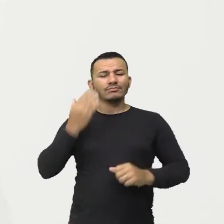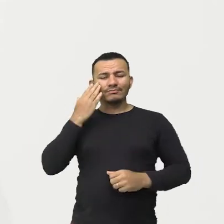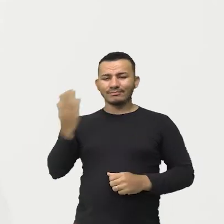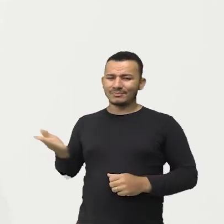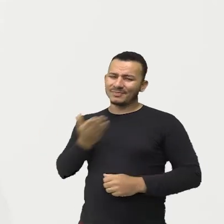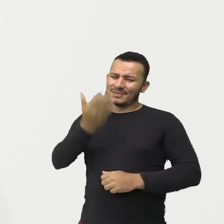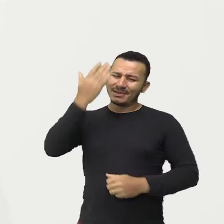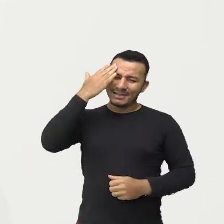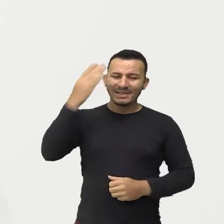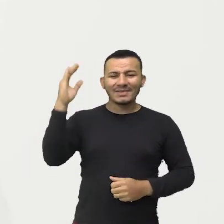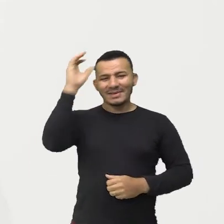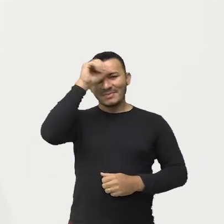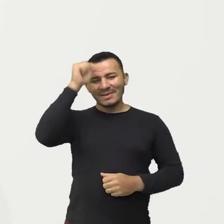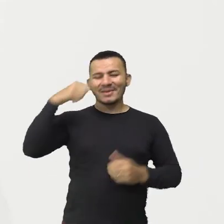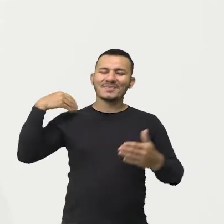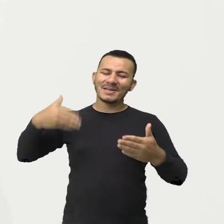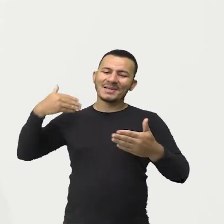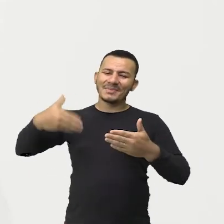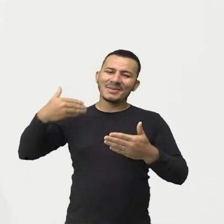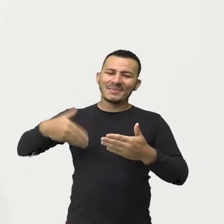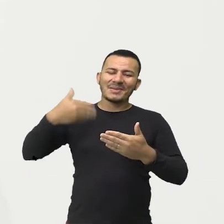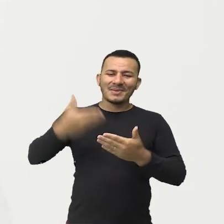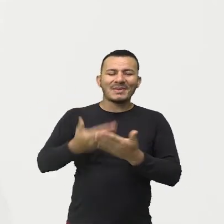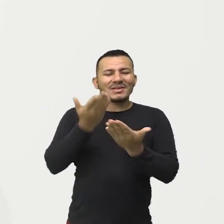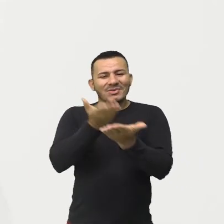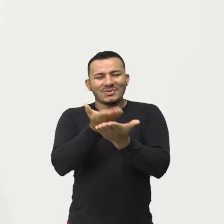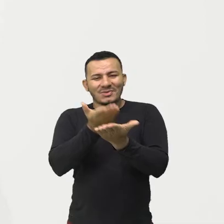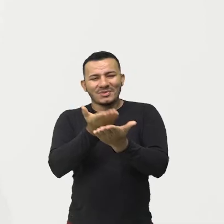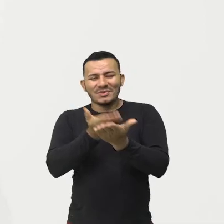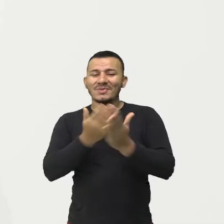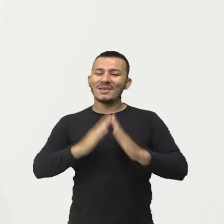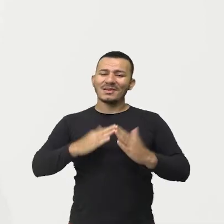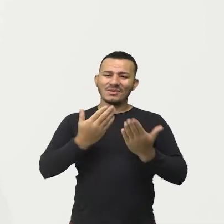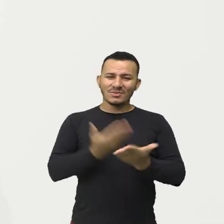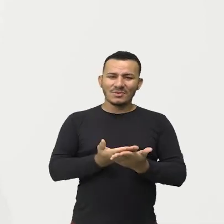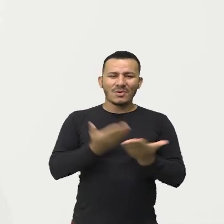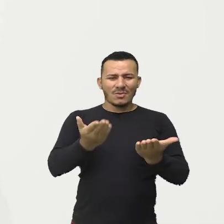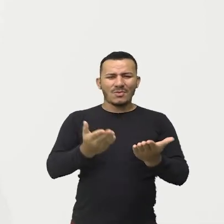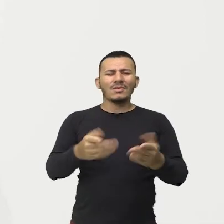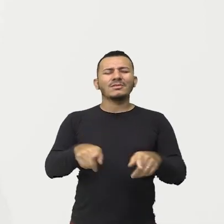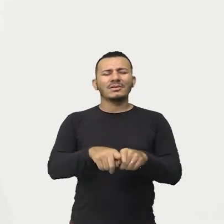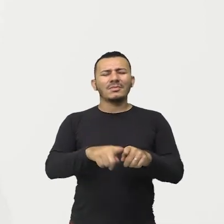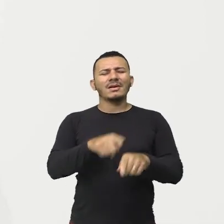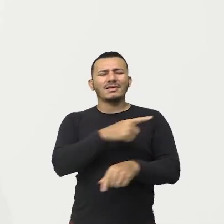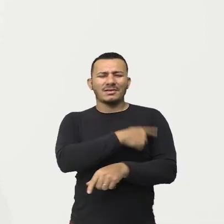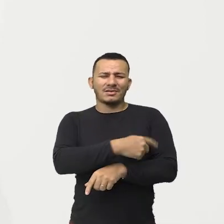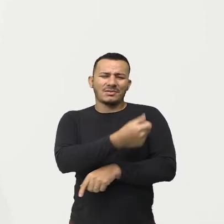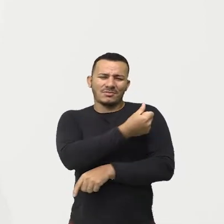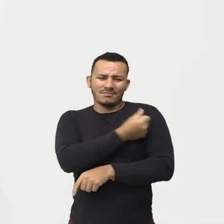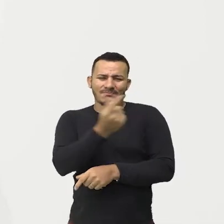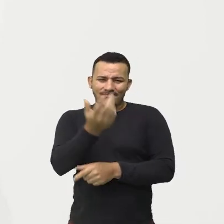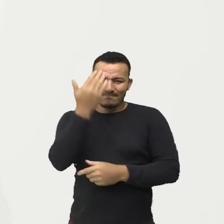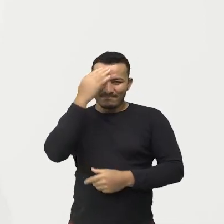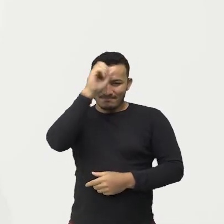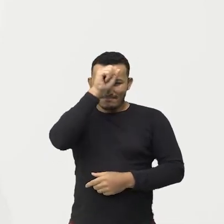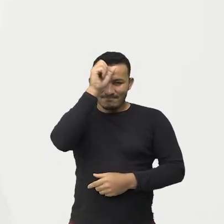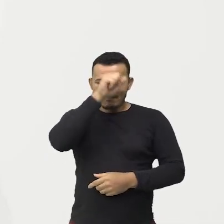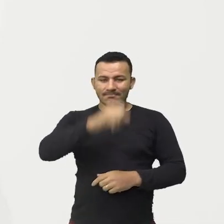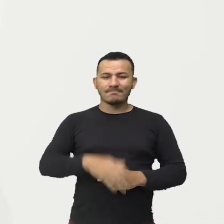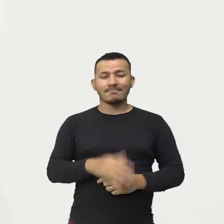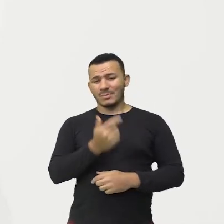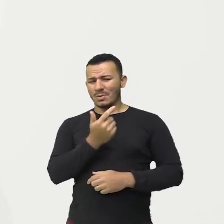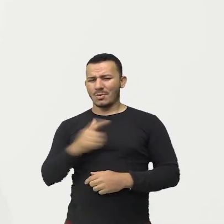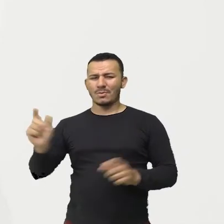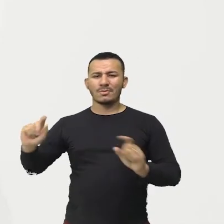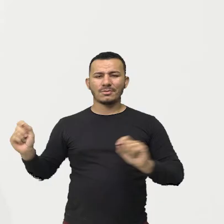você já aprendeu aí ao longo aí da sua vida acadêmica e ao longo do seu ensino fundamental, beleza? Vamos então ver